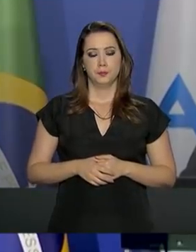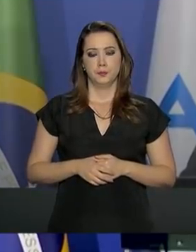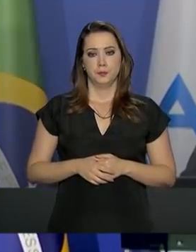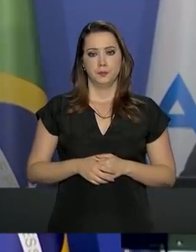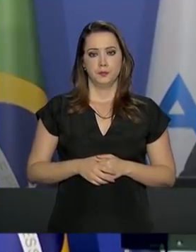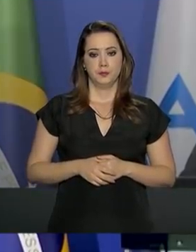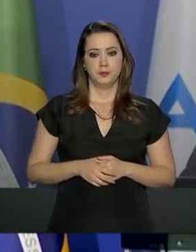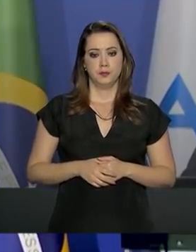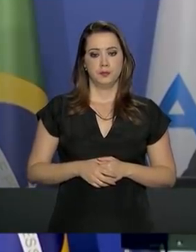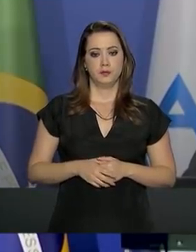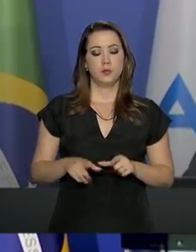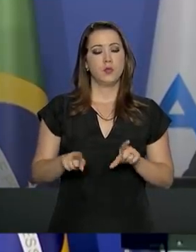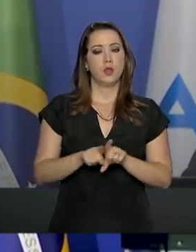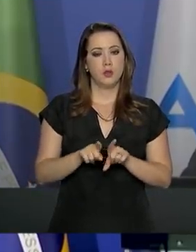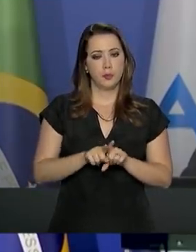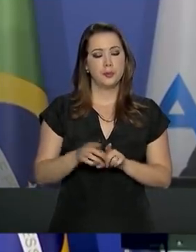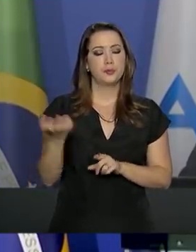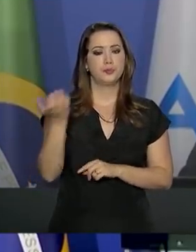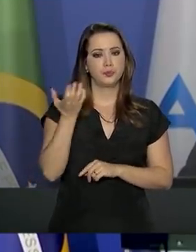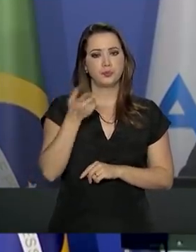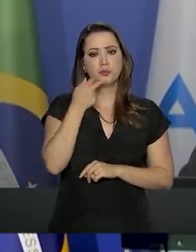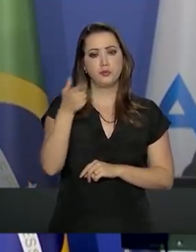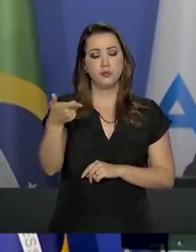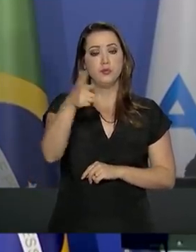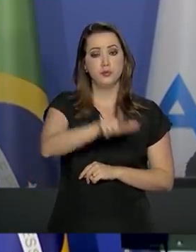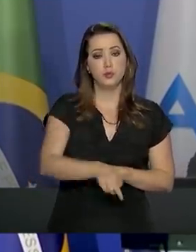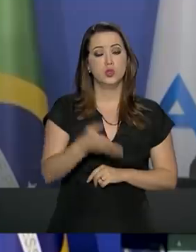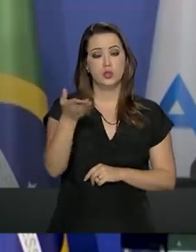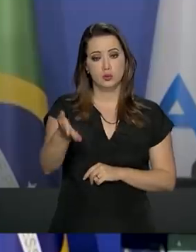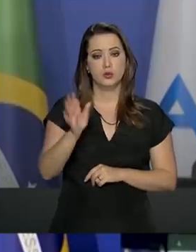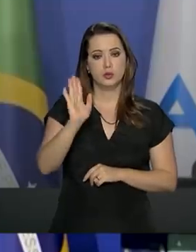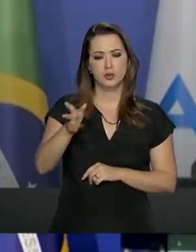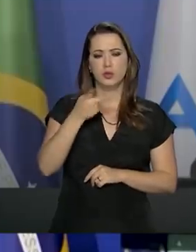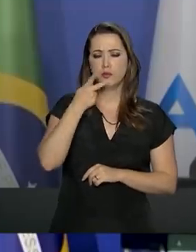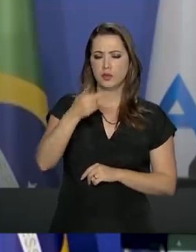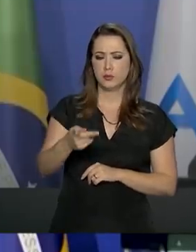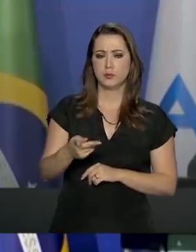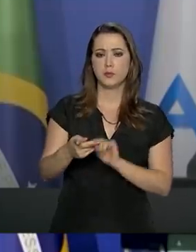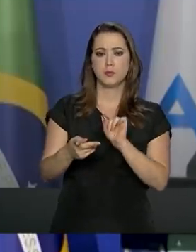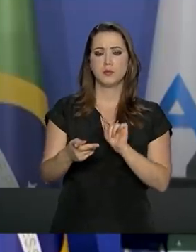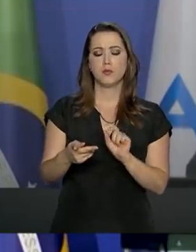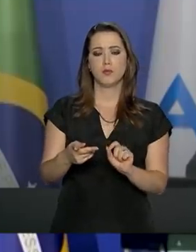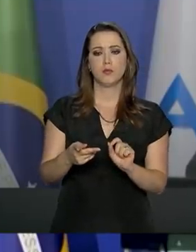us. Eu quero repetir aqui let o que eu repeat disse durante